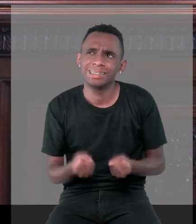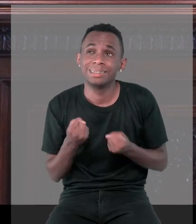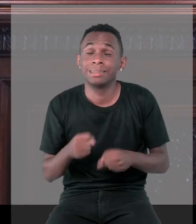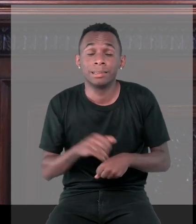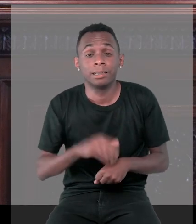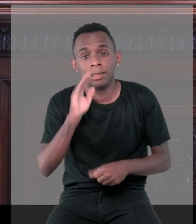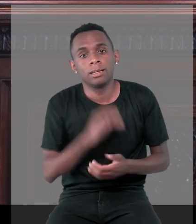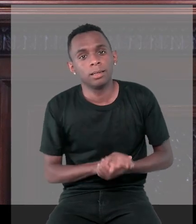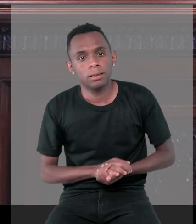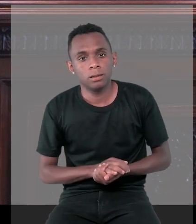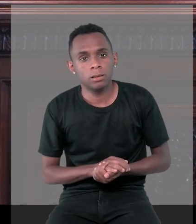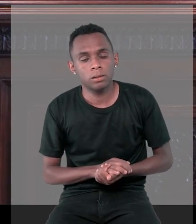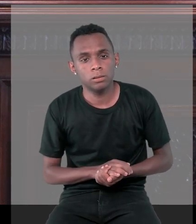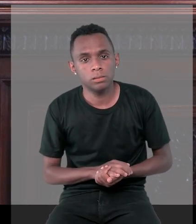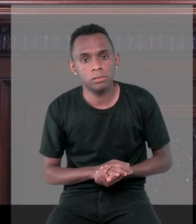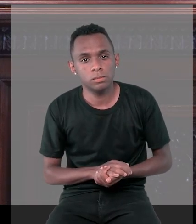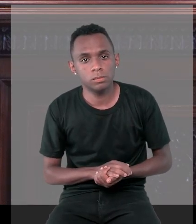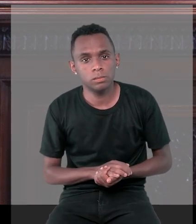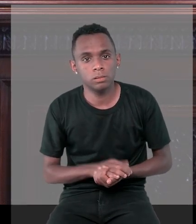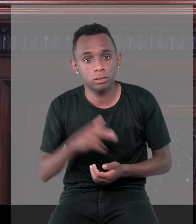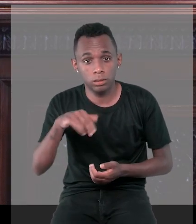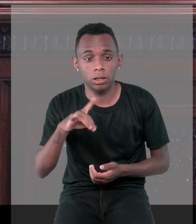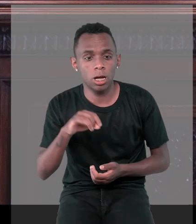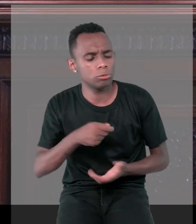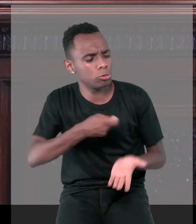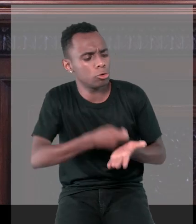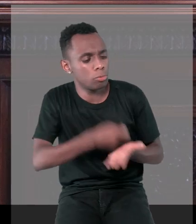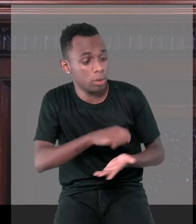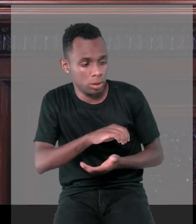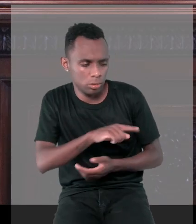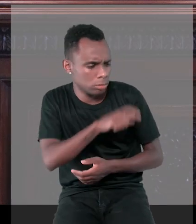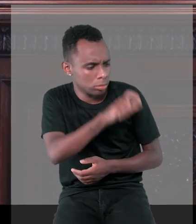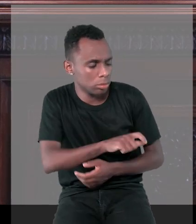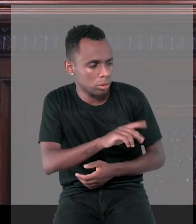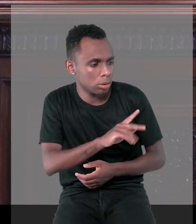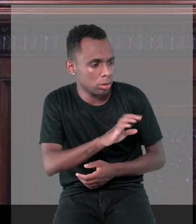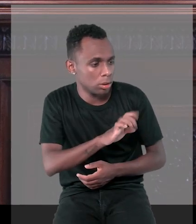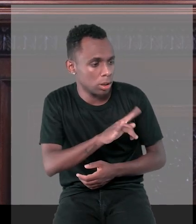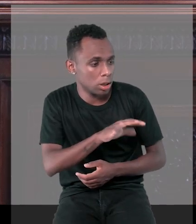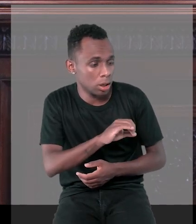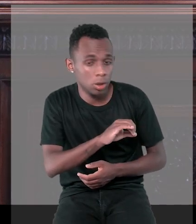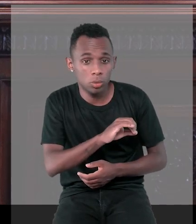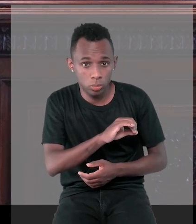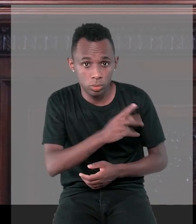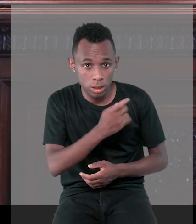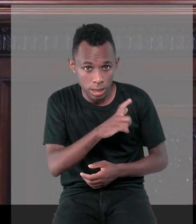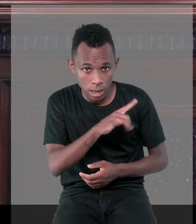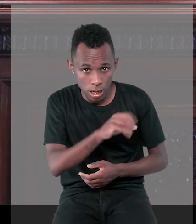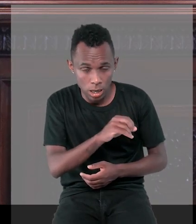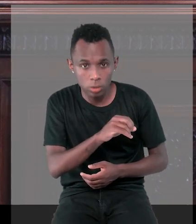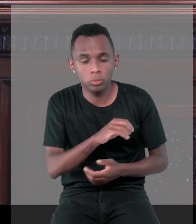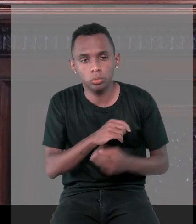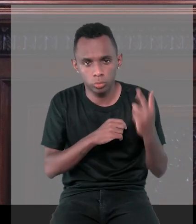ainda, porque o Nando obriga o Hélio, né? Aliás, tem 2 personagens chamados Hélio. O Helinho, desse conto